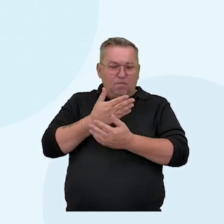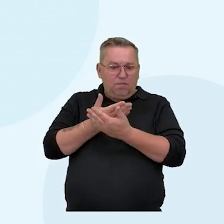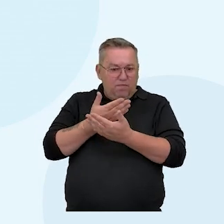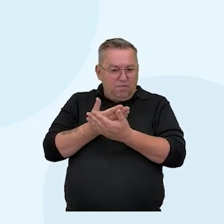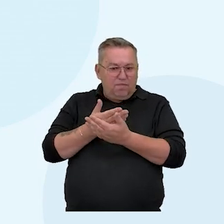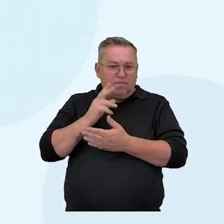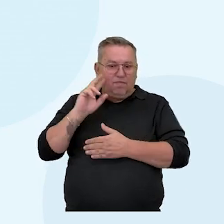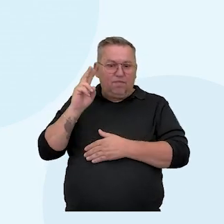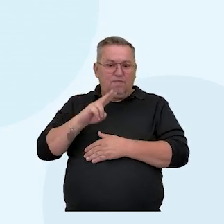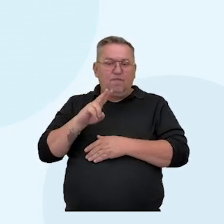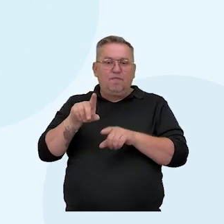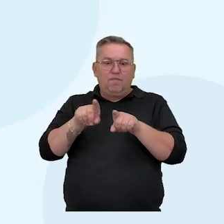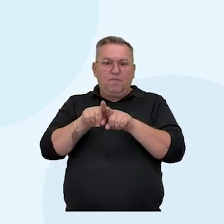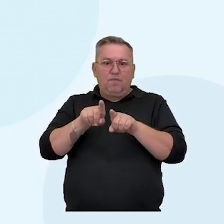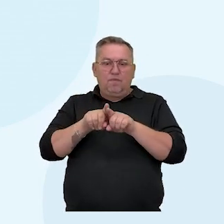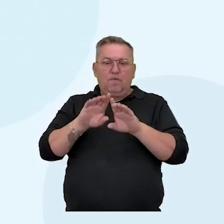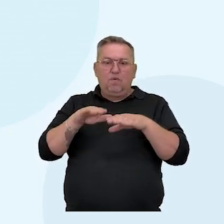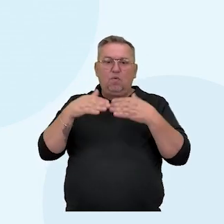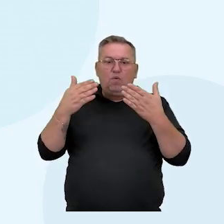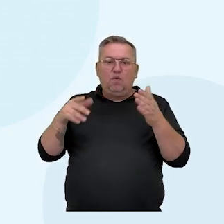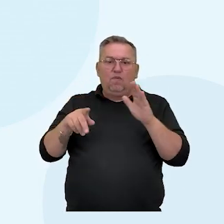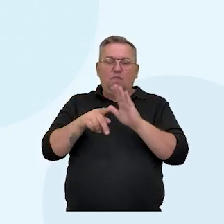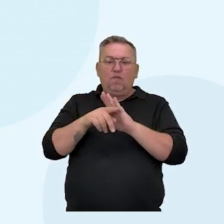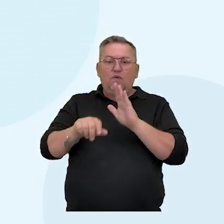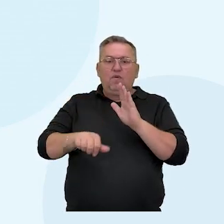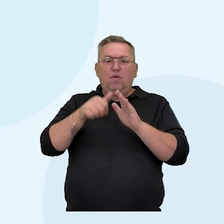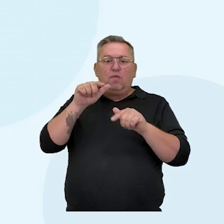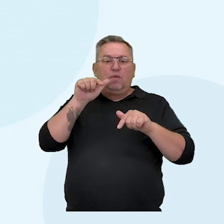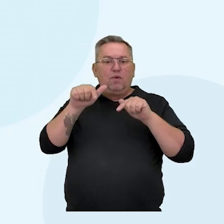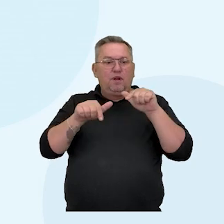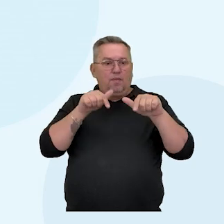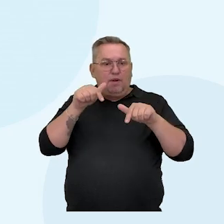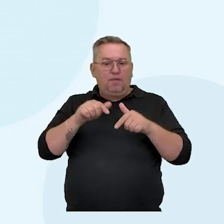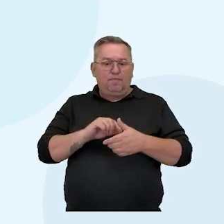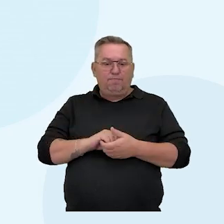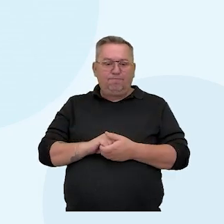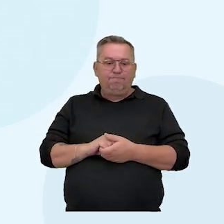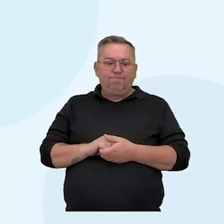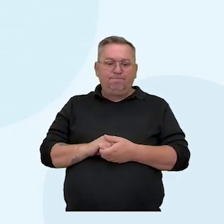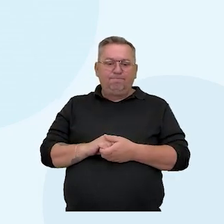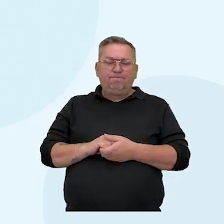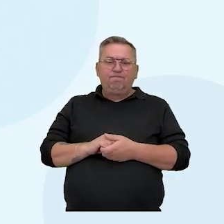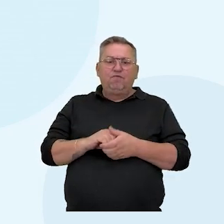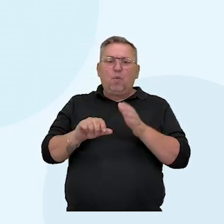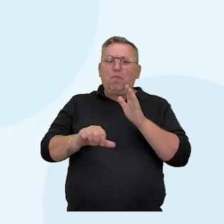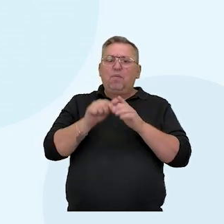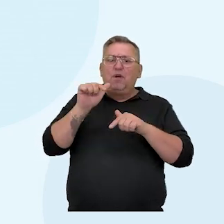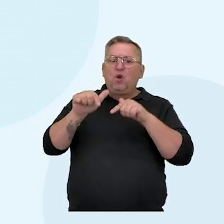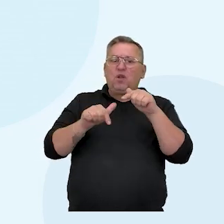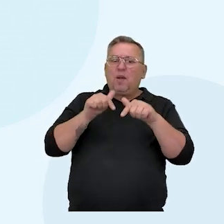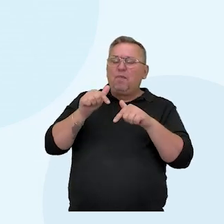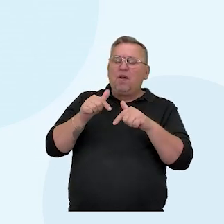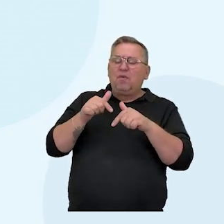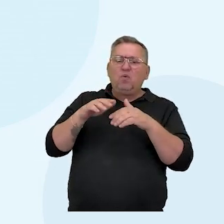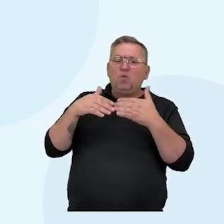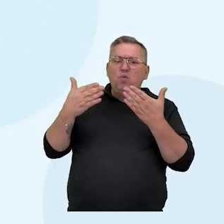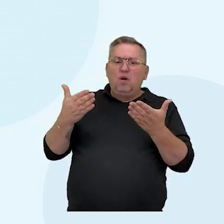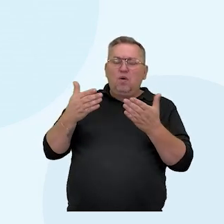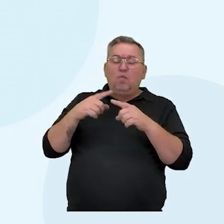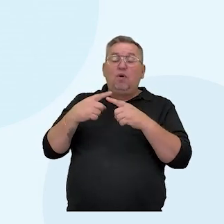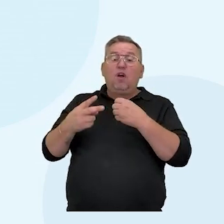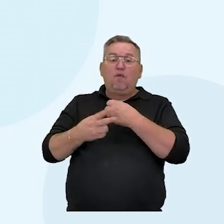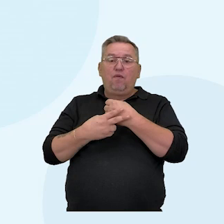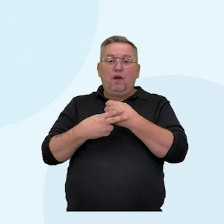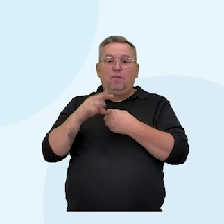What was your first job? Então, qual foi o seu primeiro emprego? Então, o was aqui, ó. Aqui eu não usei o did. Por quê? Porque é o verbo to be no passado, que a gente já viu nas